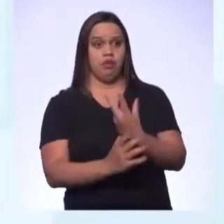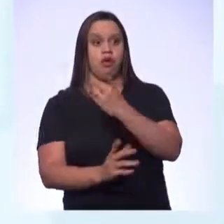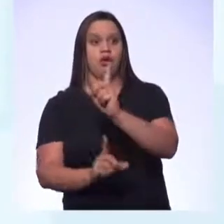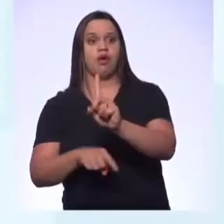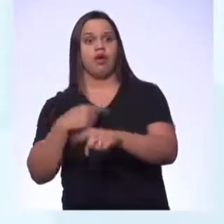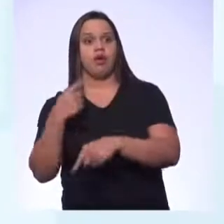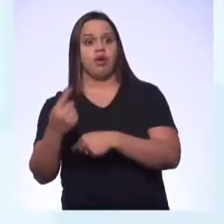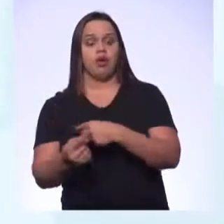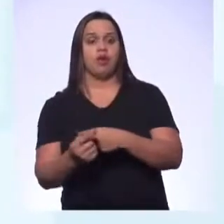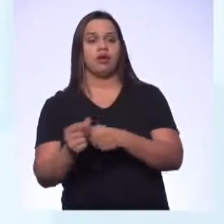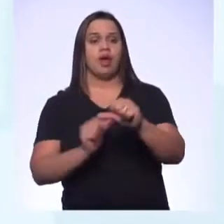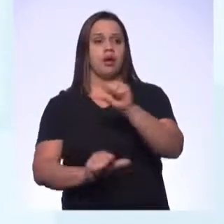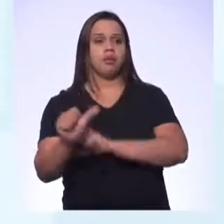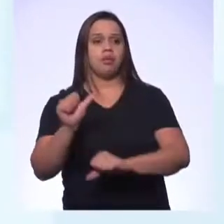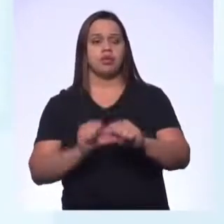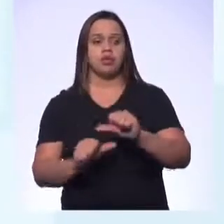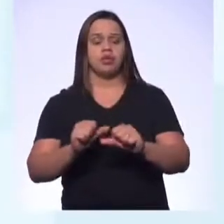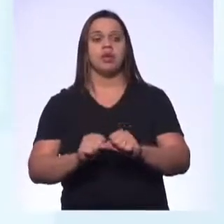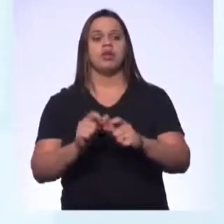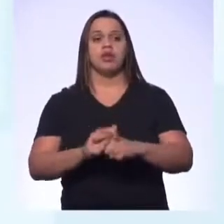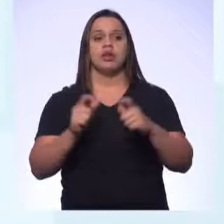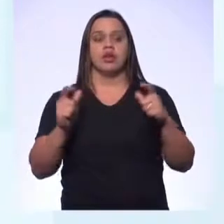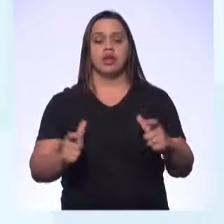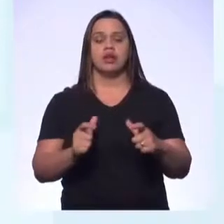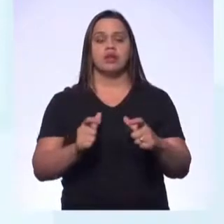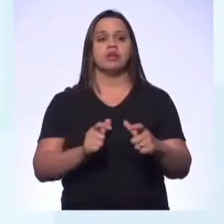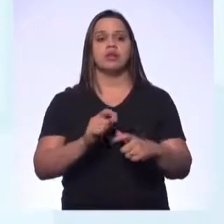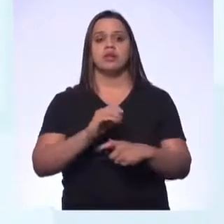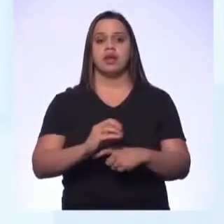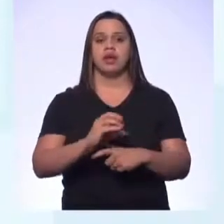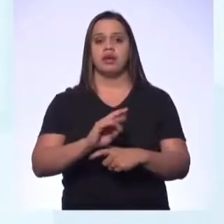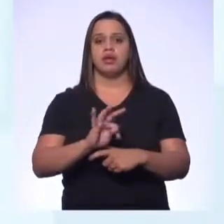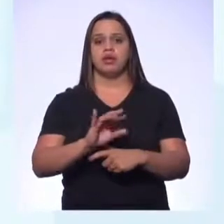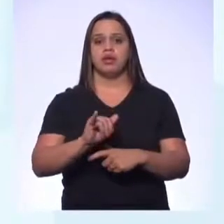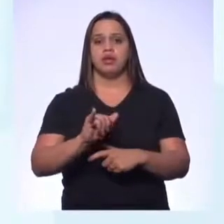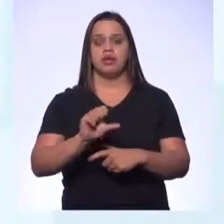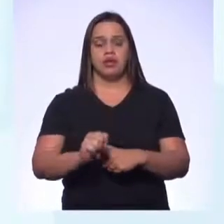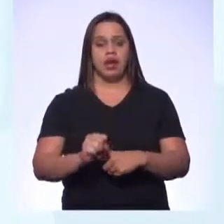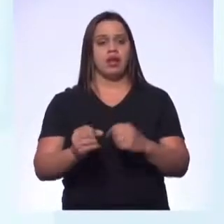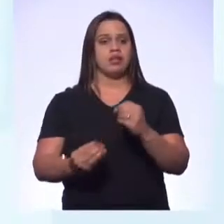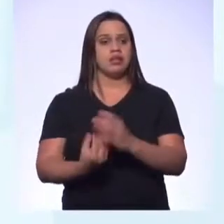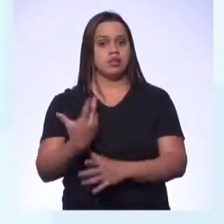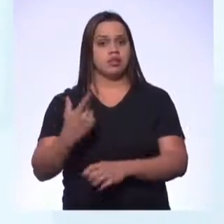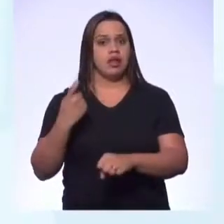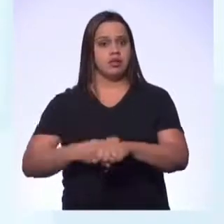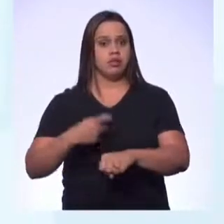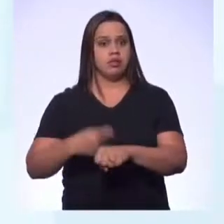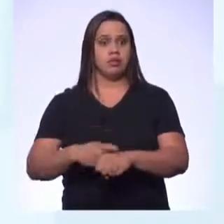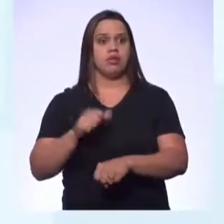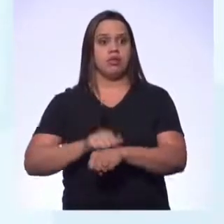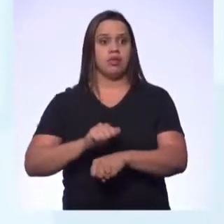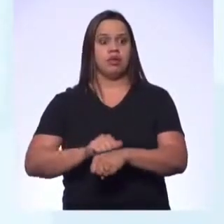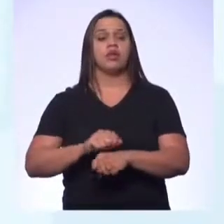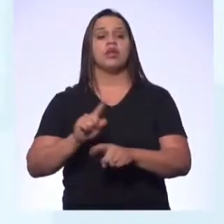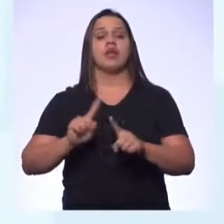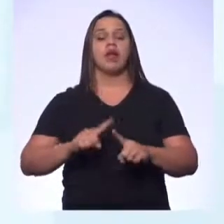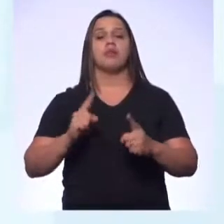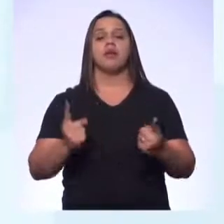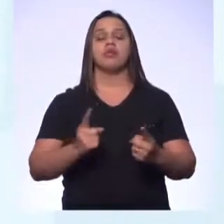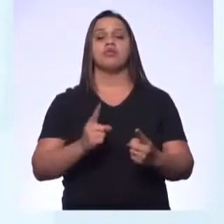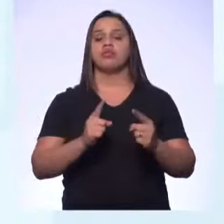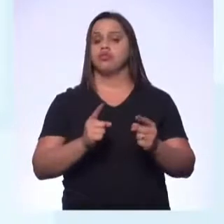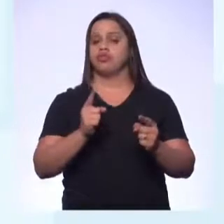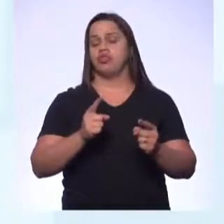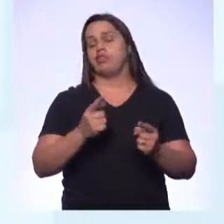metamorfismo, ação que ocorre o crescimento de cristais em estado sólido. Esse processo resulta de condições específicas,